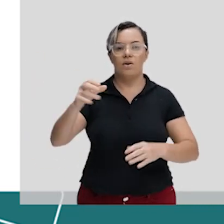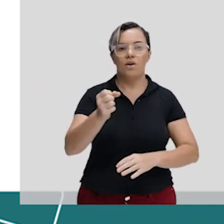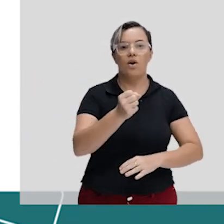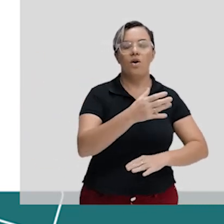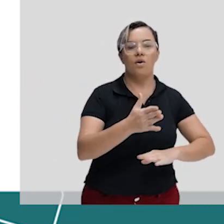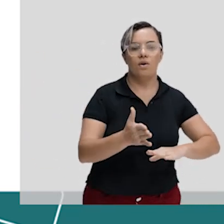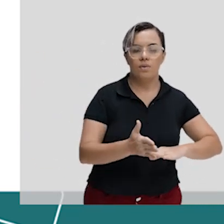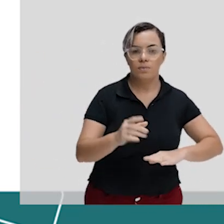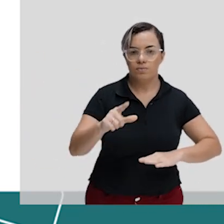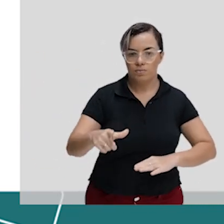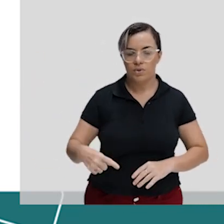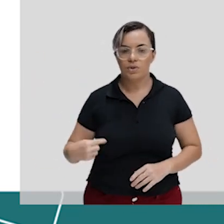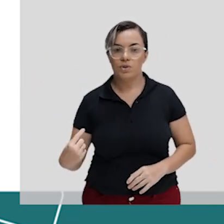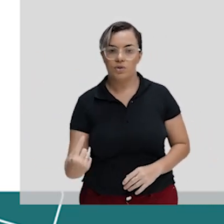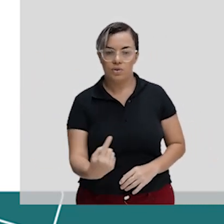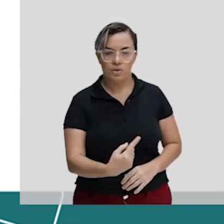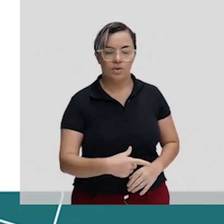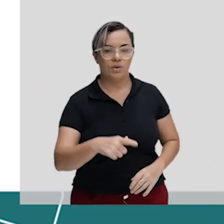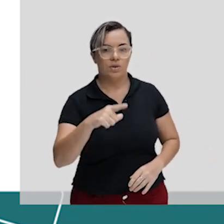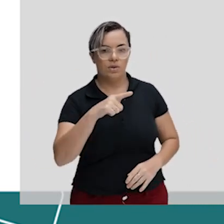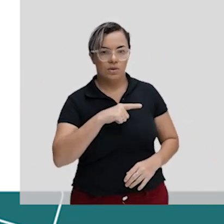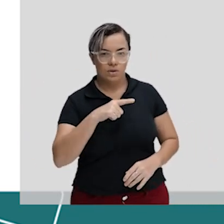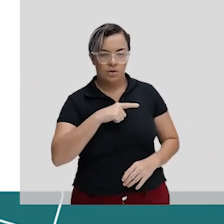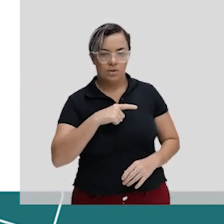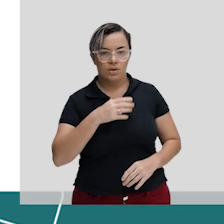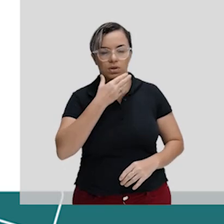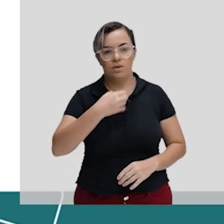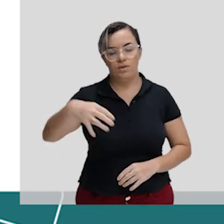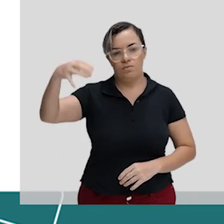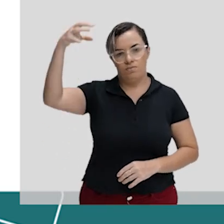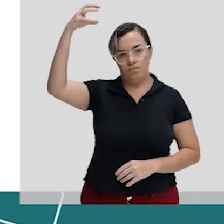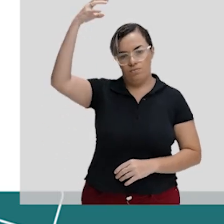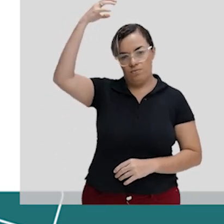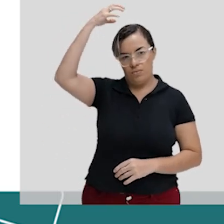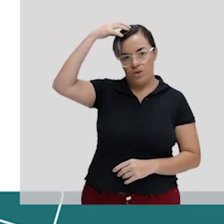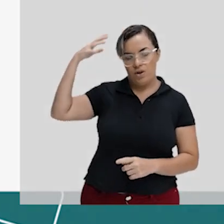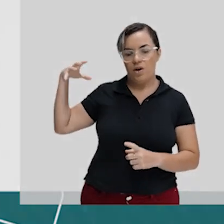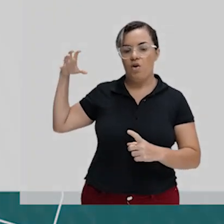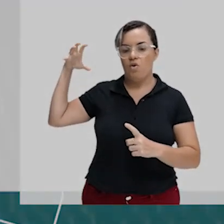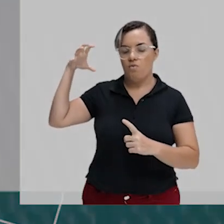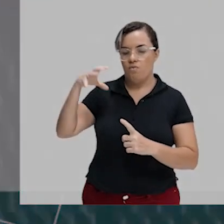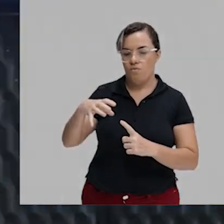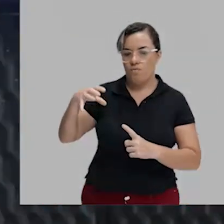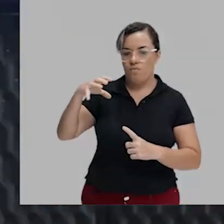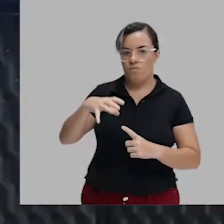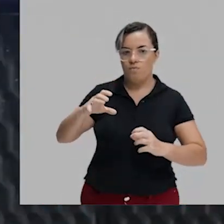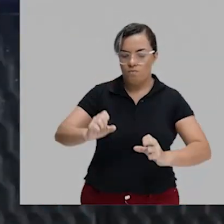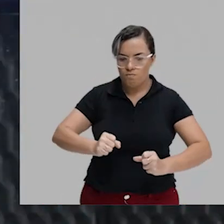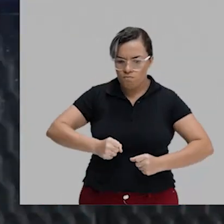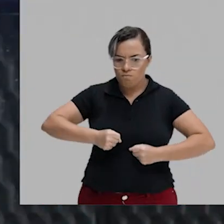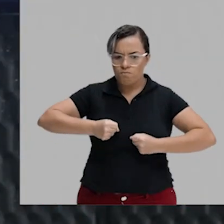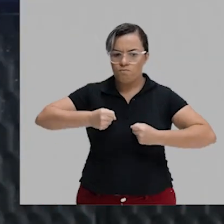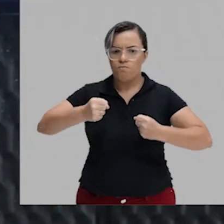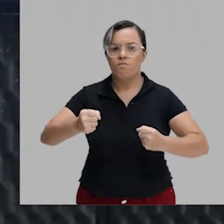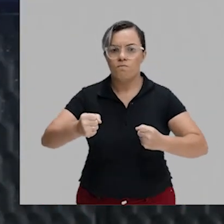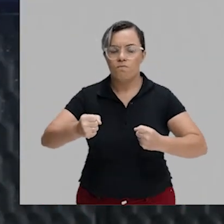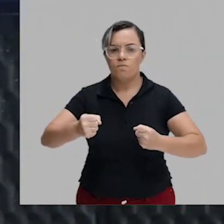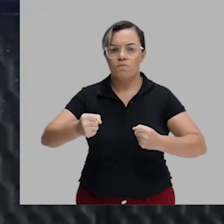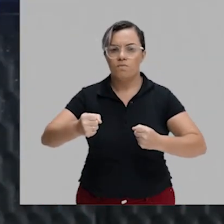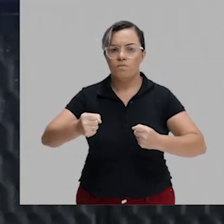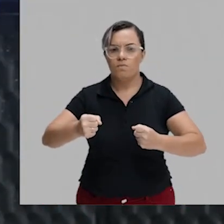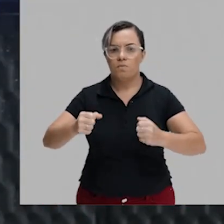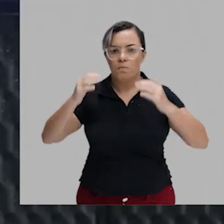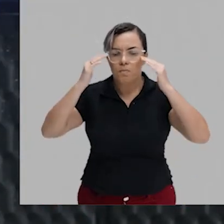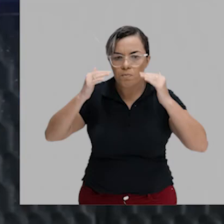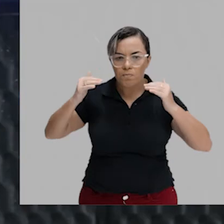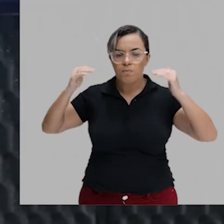estados onde nós teremos uma monarquia exercendo o poder de uma forma soberana. Uma